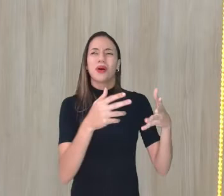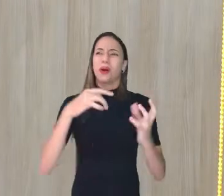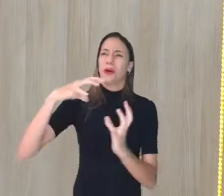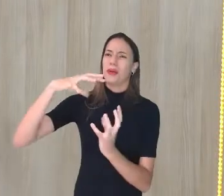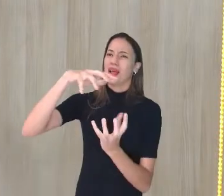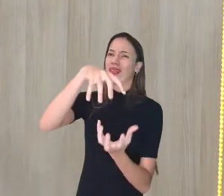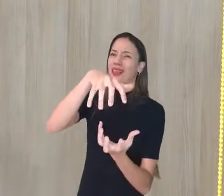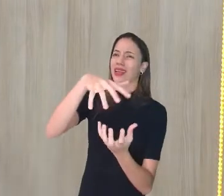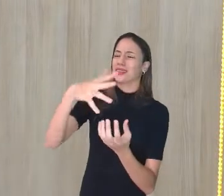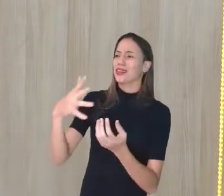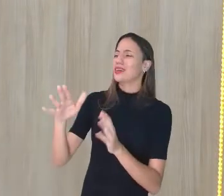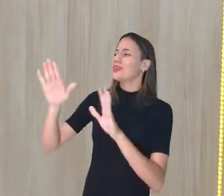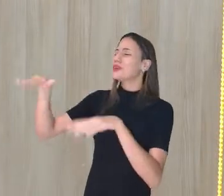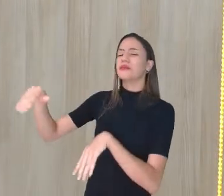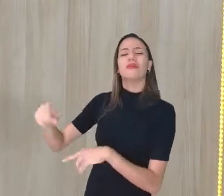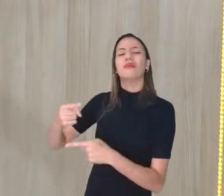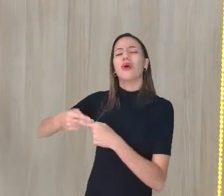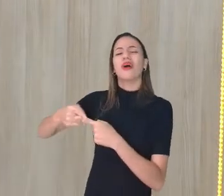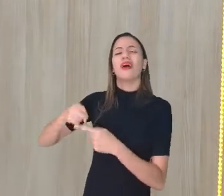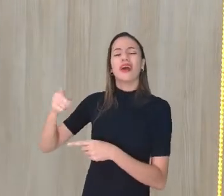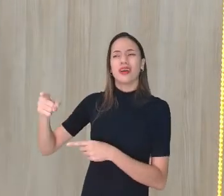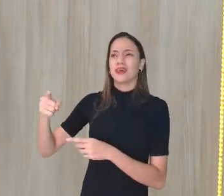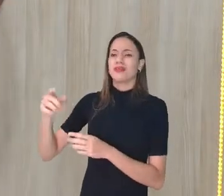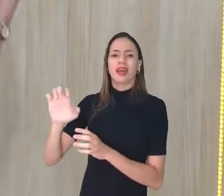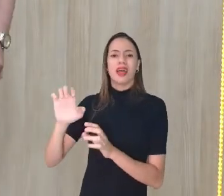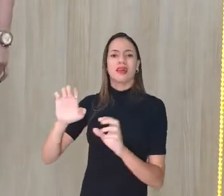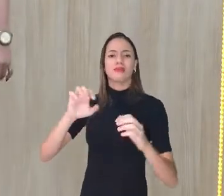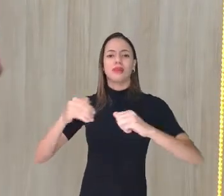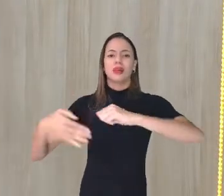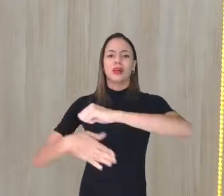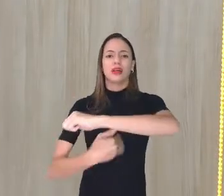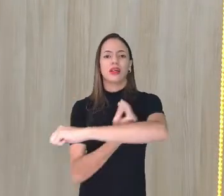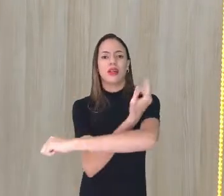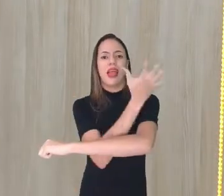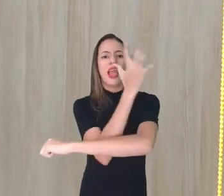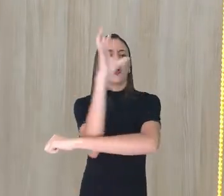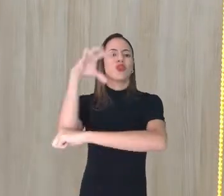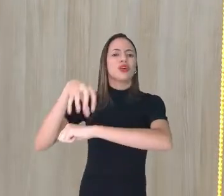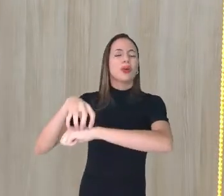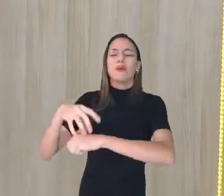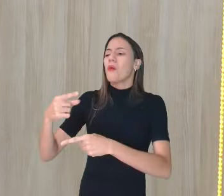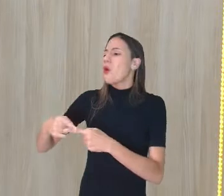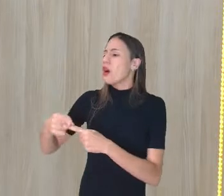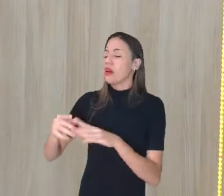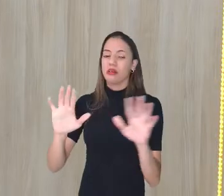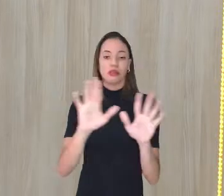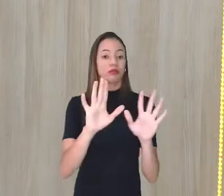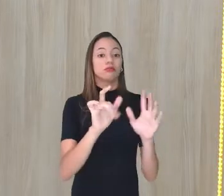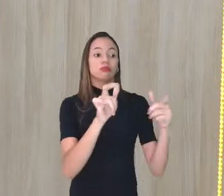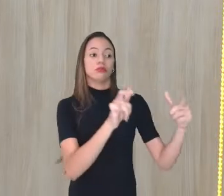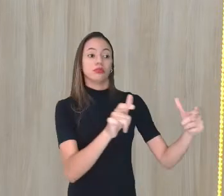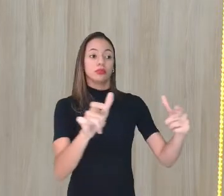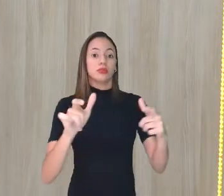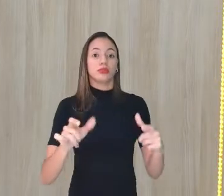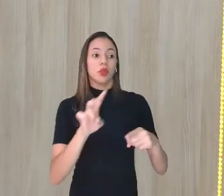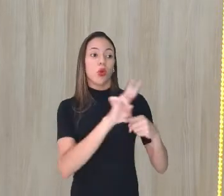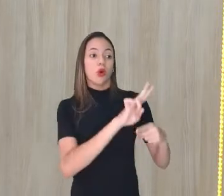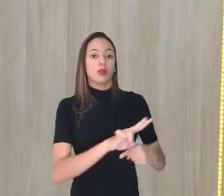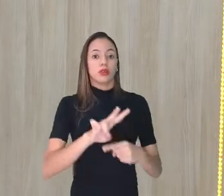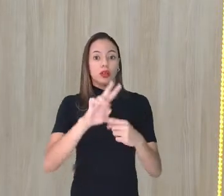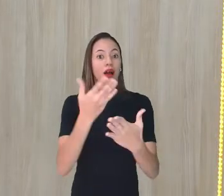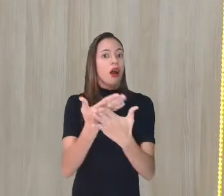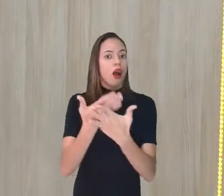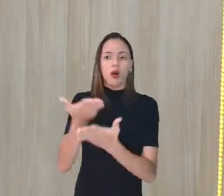falando de ecossistema, a gente não está falando. Não, gente, a gente está falando de unidade e conservação. né? Começamos a falar isso na aula anterior